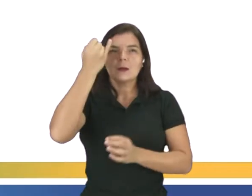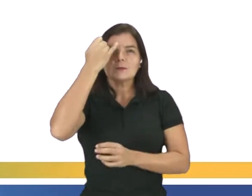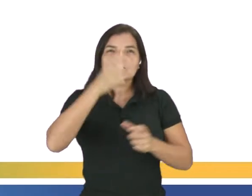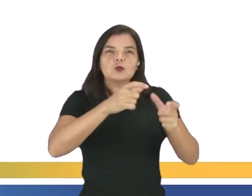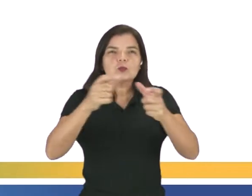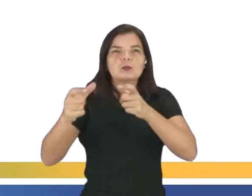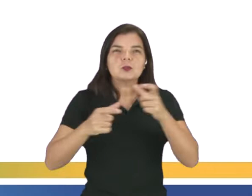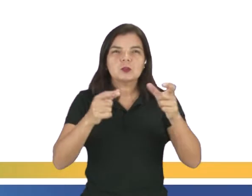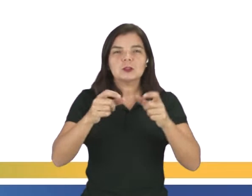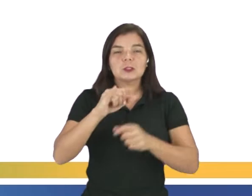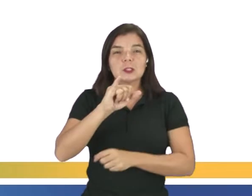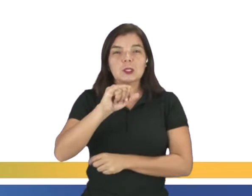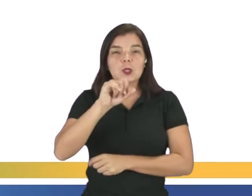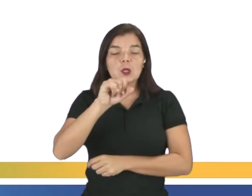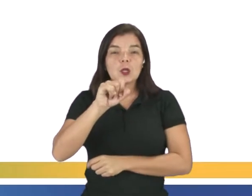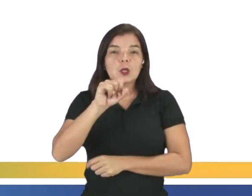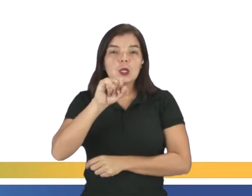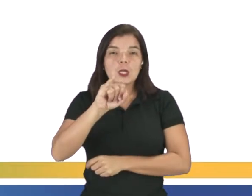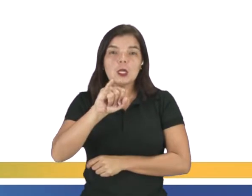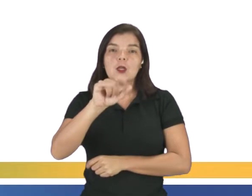um ambiente de magia